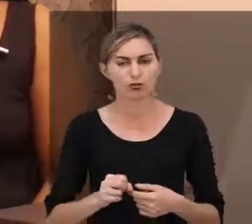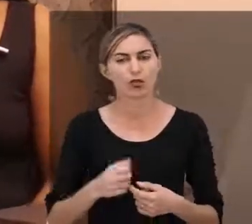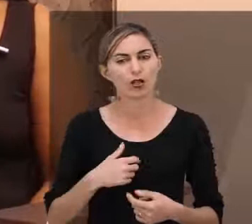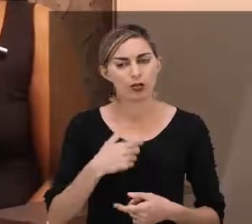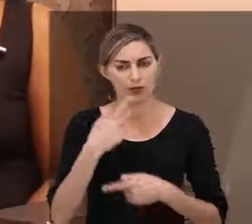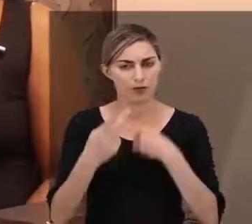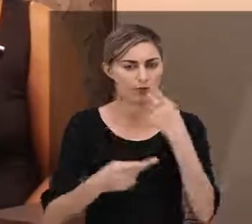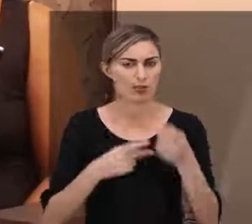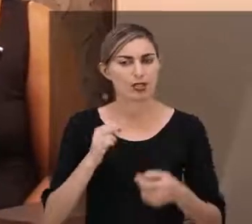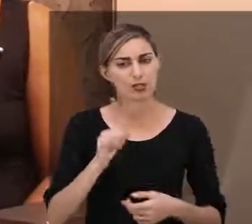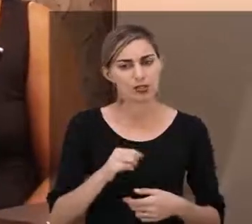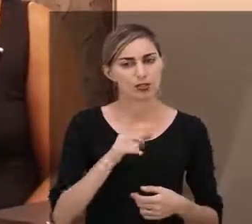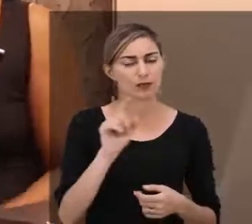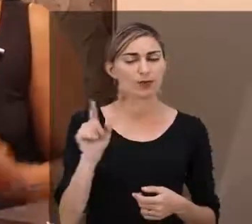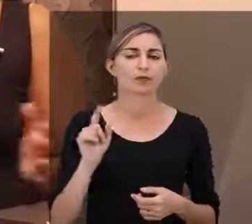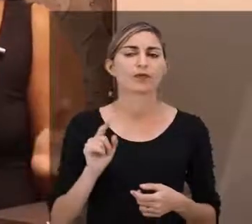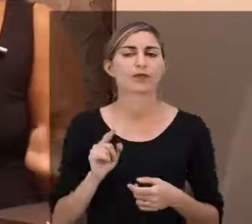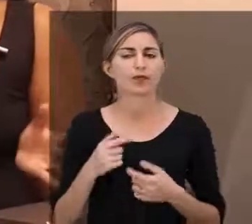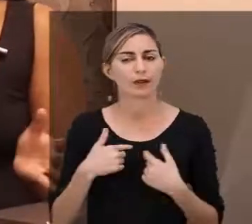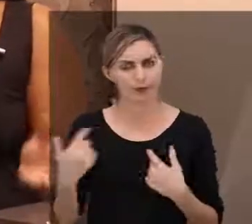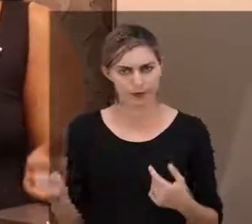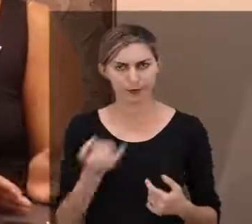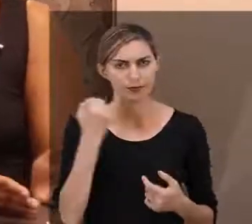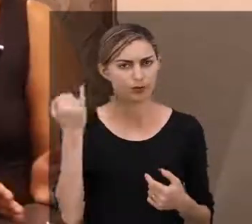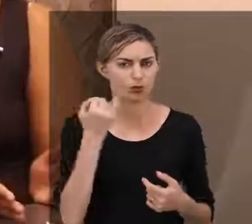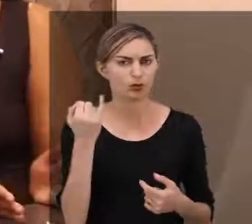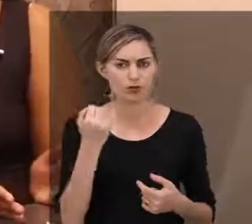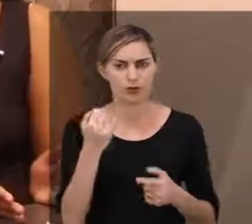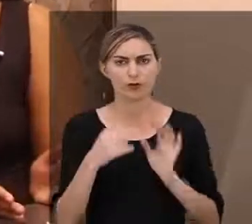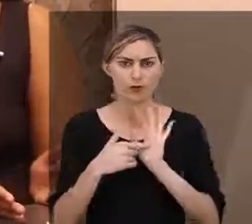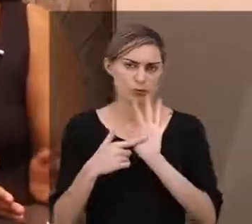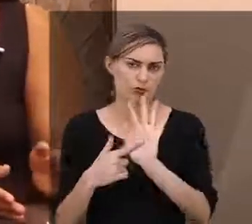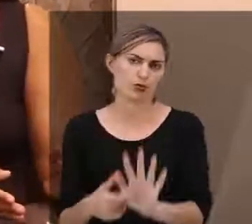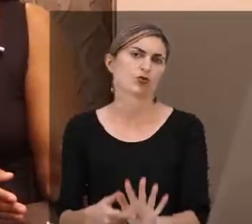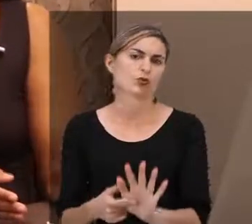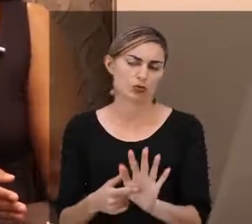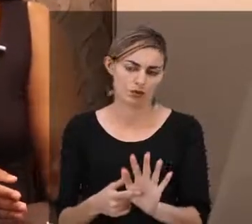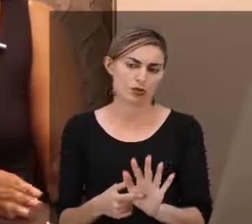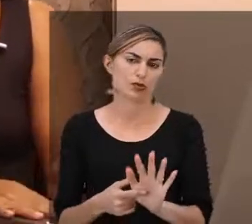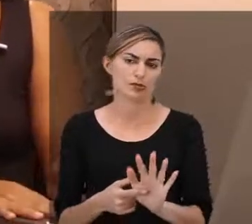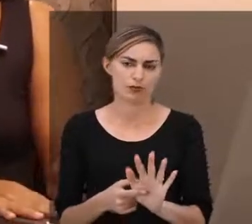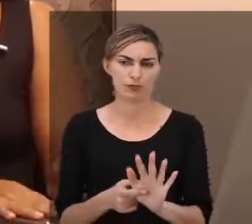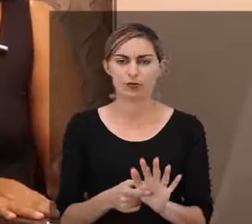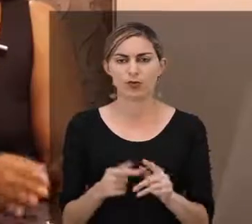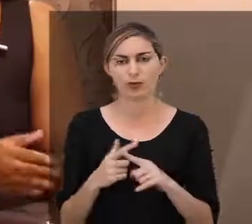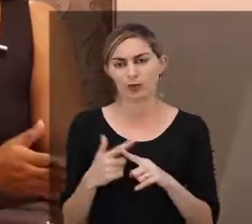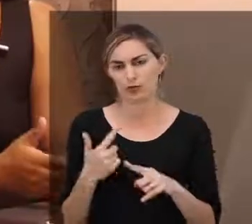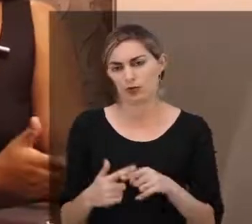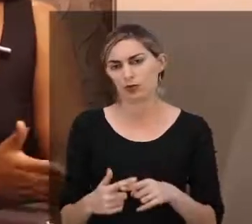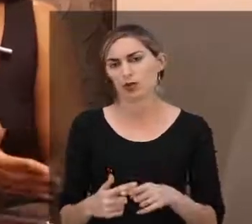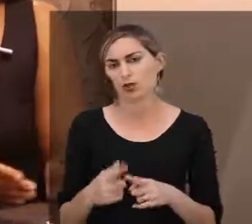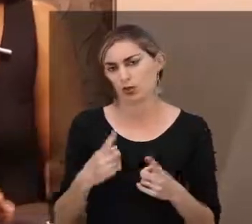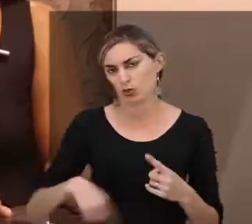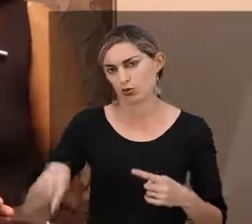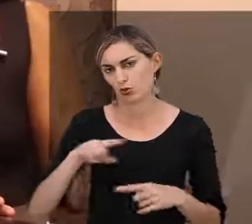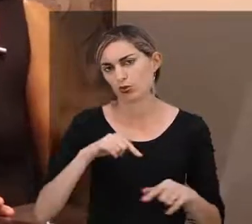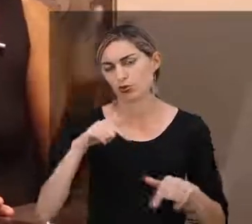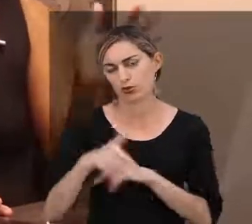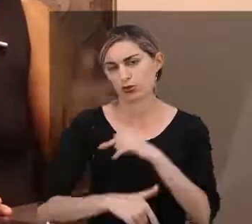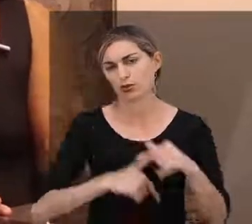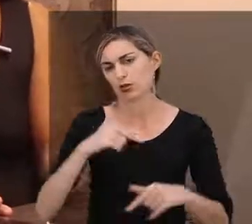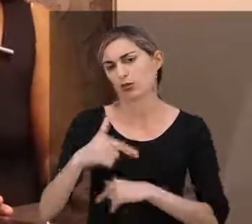digo o seguinte, que é importante você sinalizar, né? Porque assim, o nosso trabalho